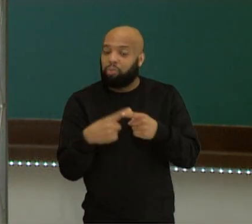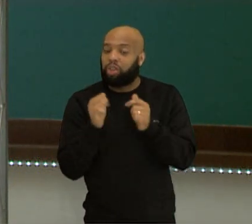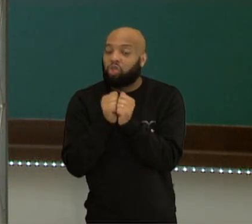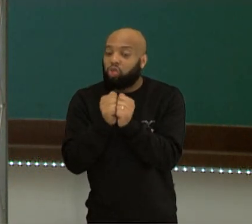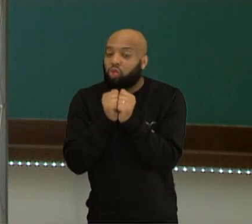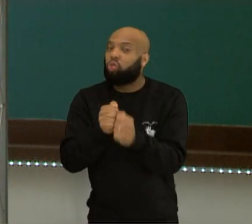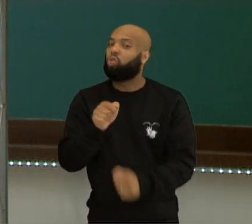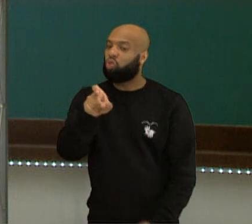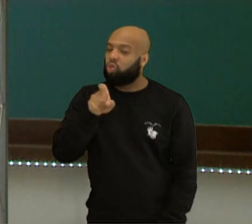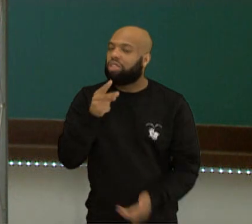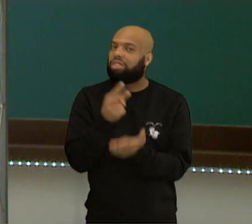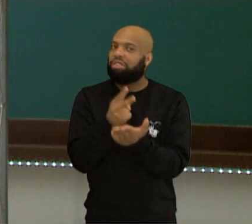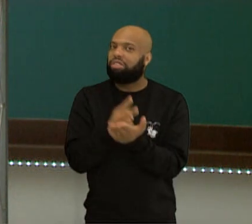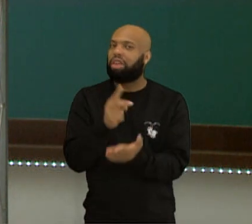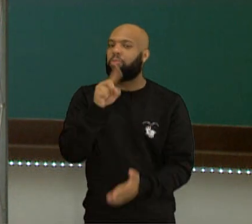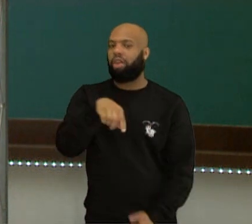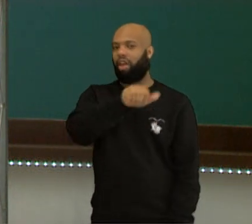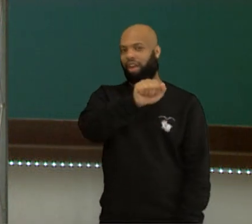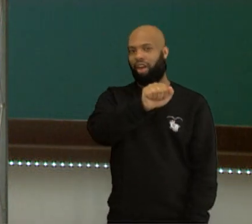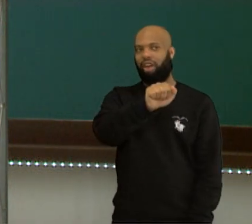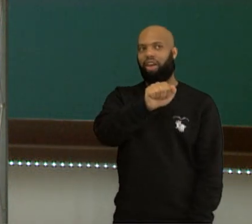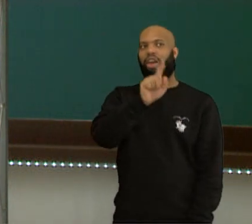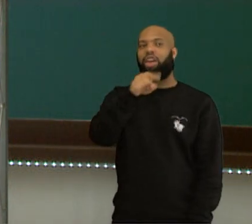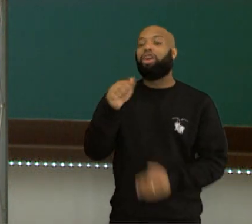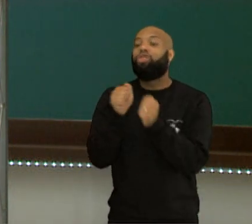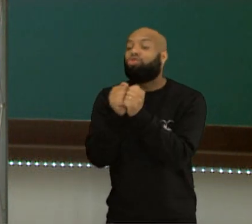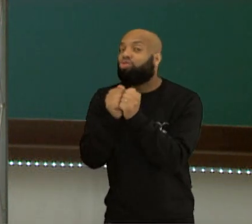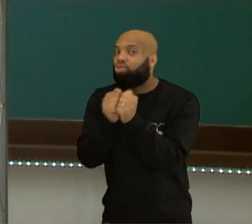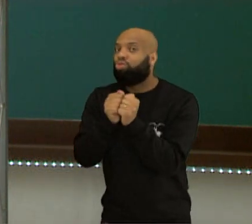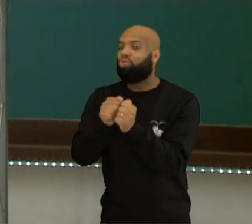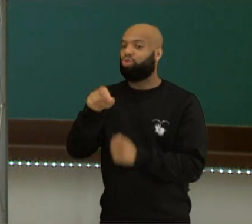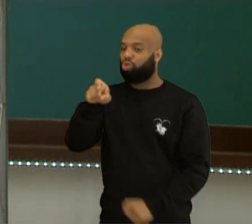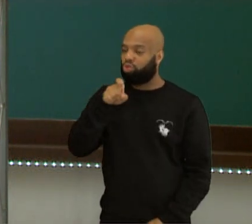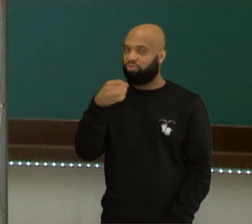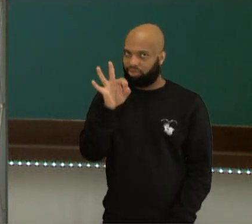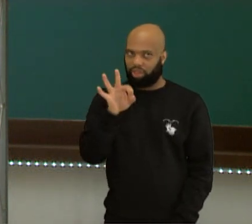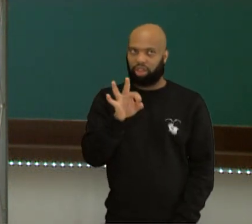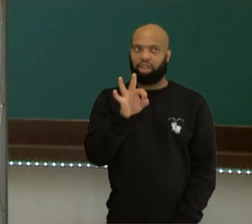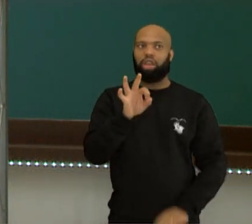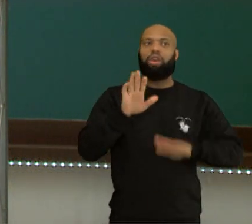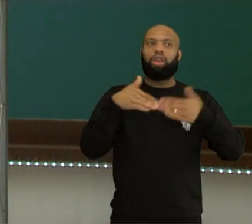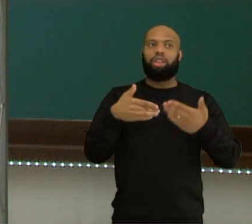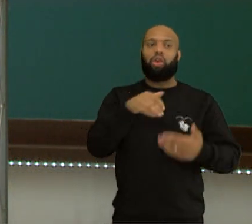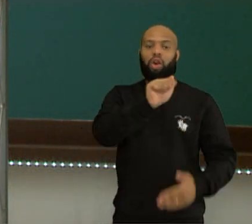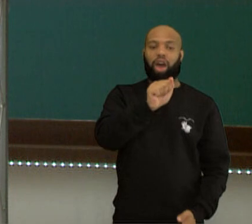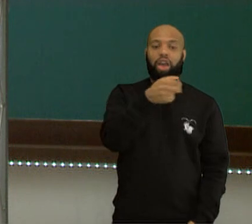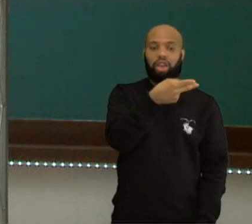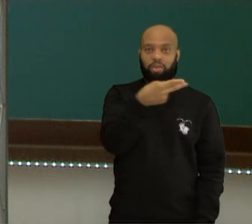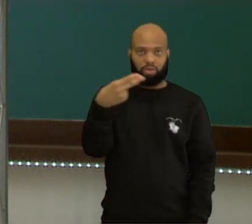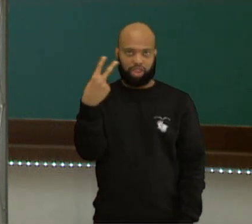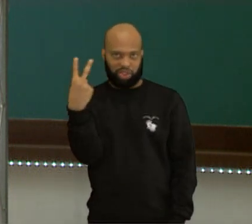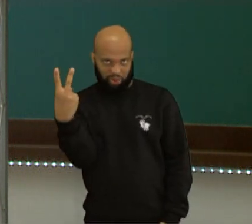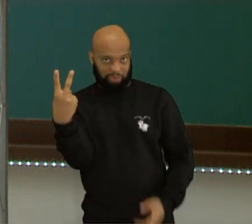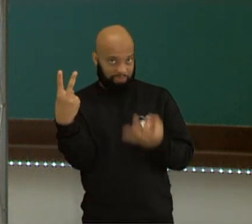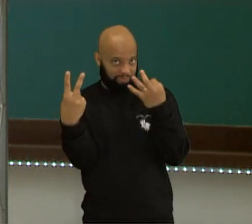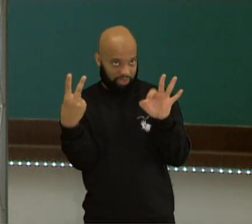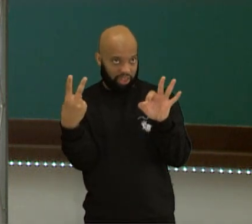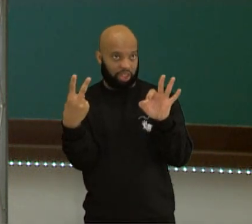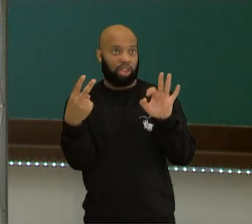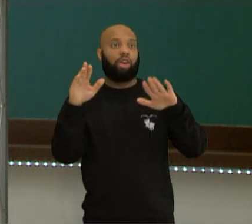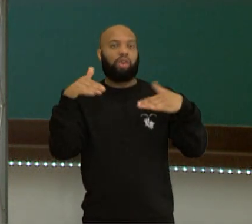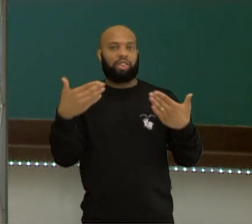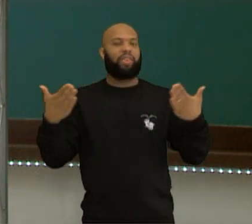quem acompanha o x ali, que é quem está na frente ali do x, que é o a. Então, quanto que vale o a? 2. Então, o a é